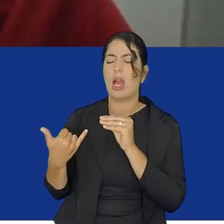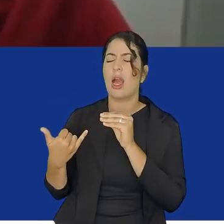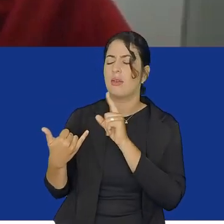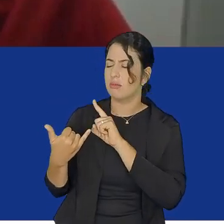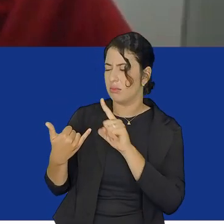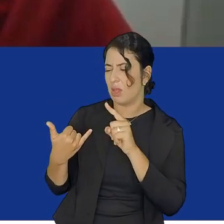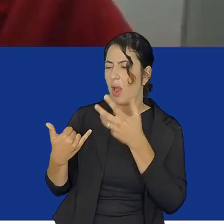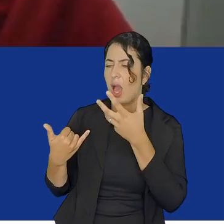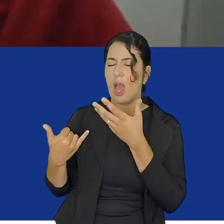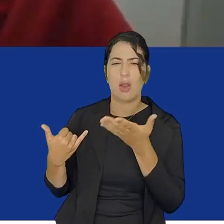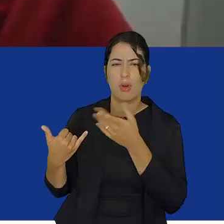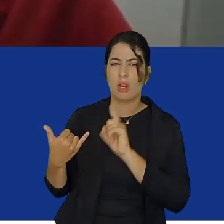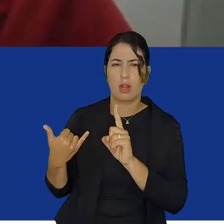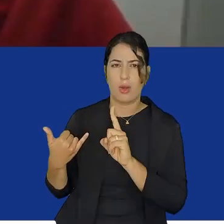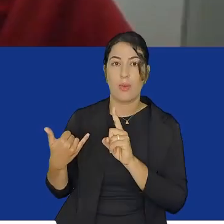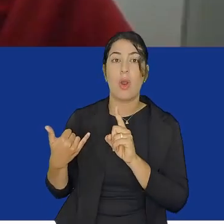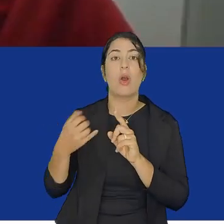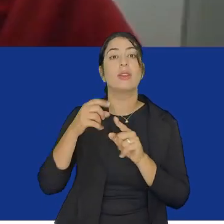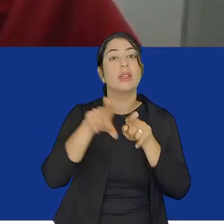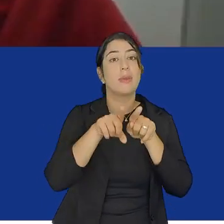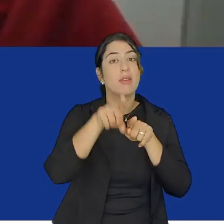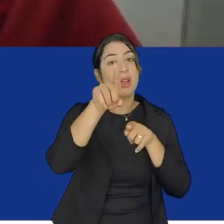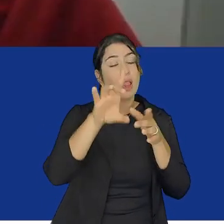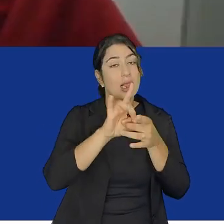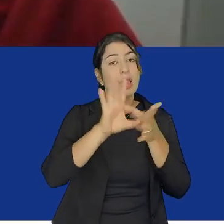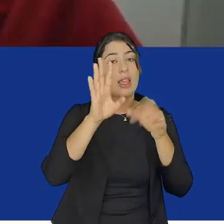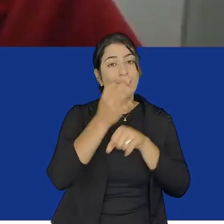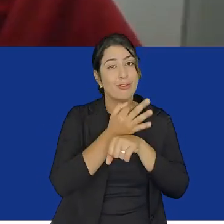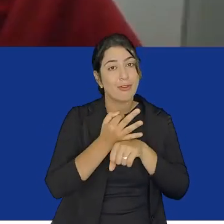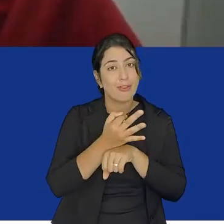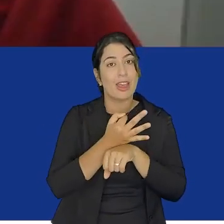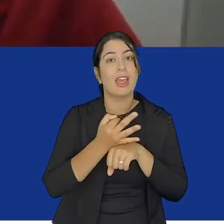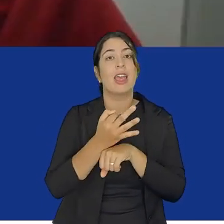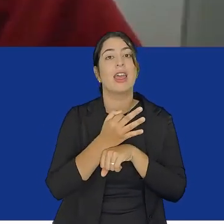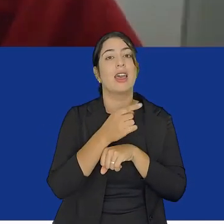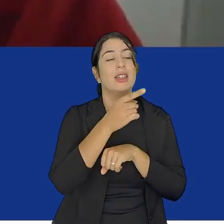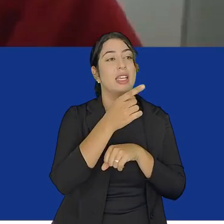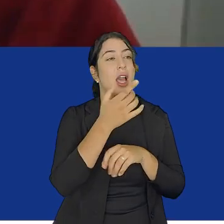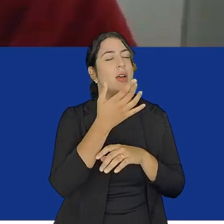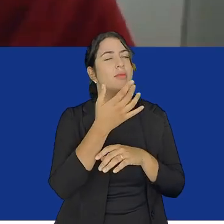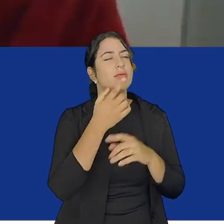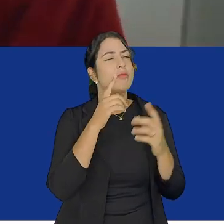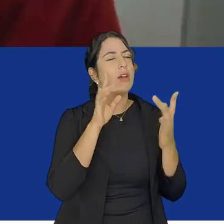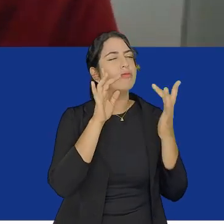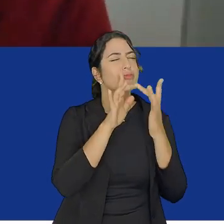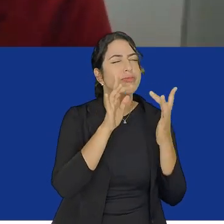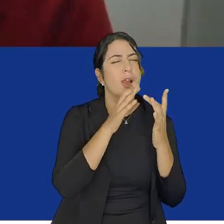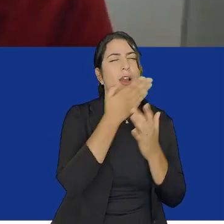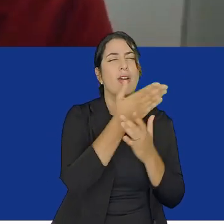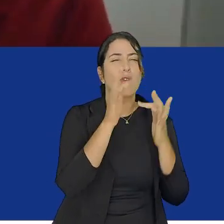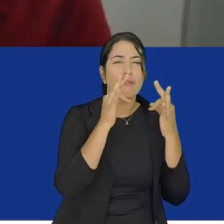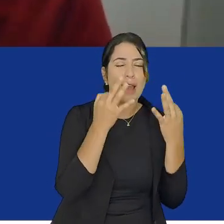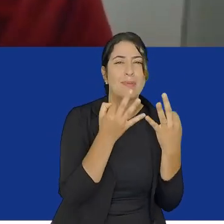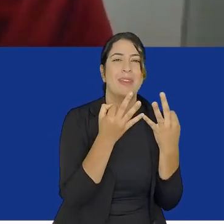Se autorize a tirar as suas férias e a se conectar de fato com a sua família, com as pessoas que lhes são cara,